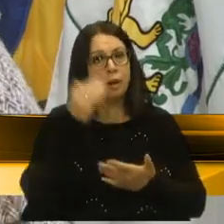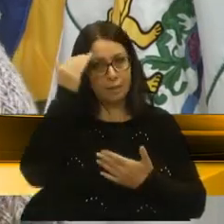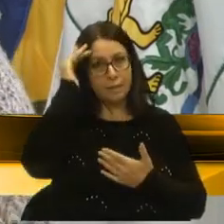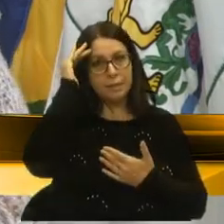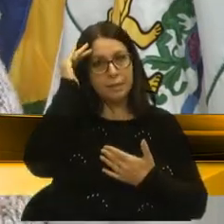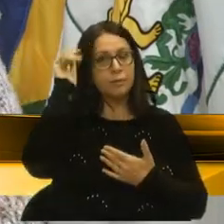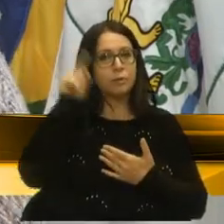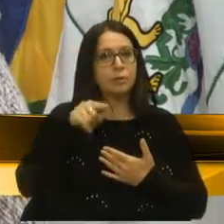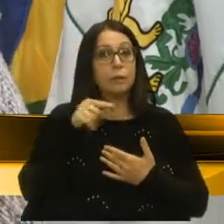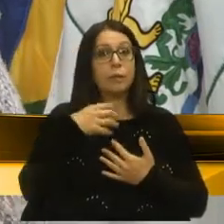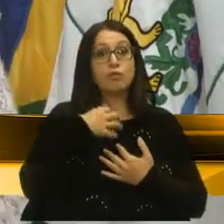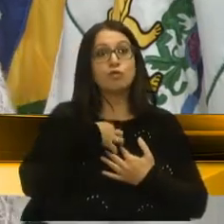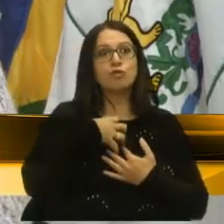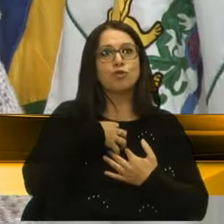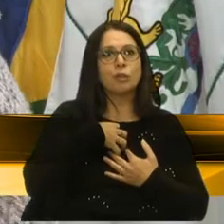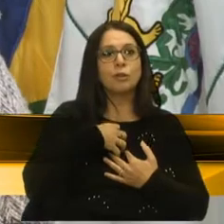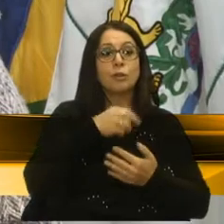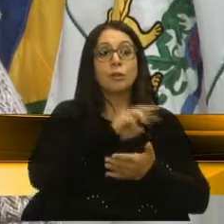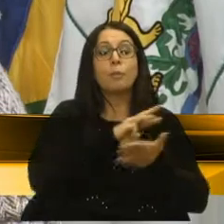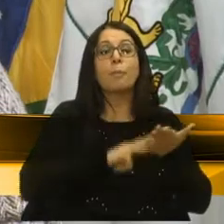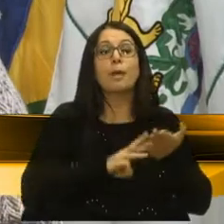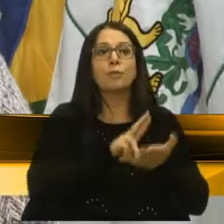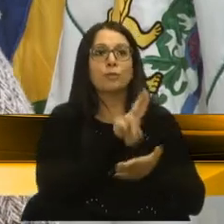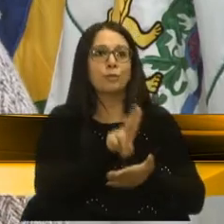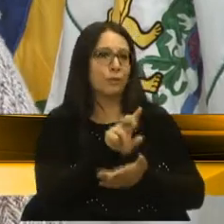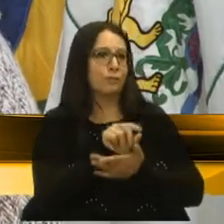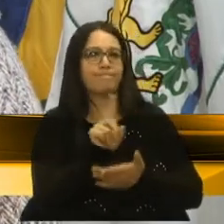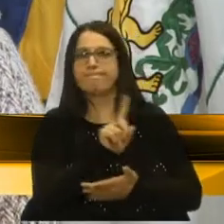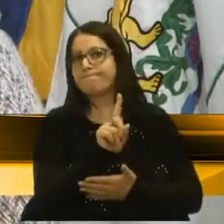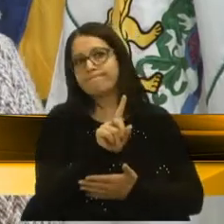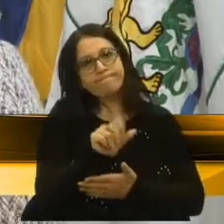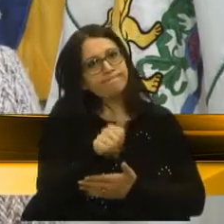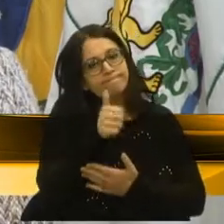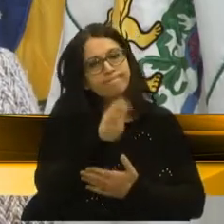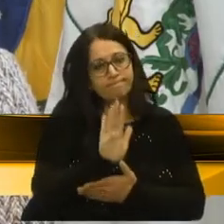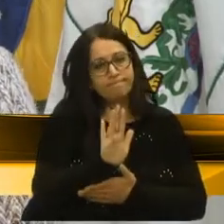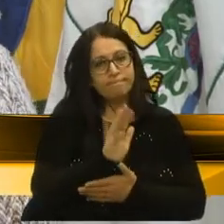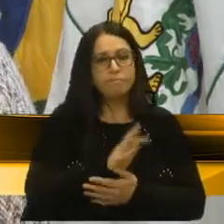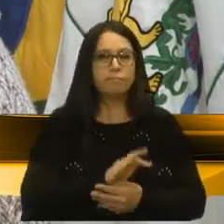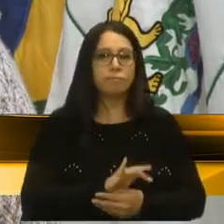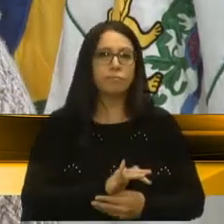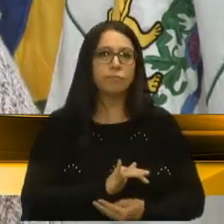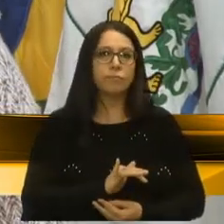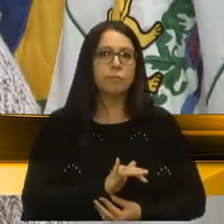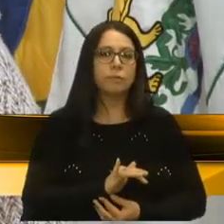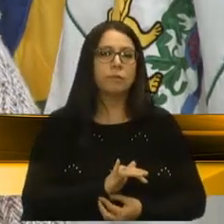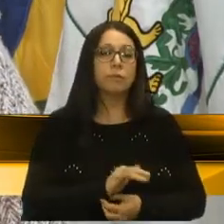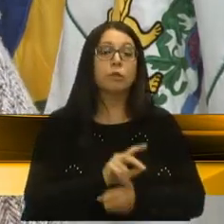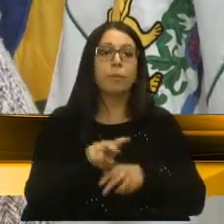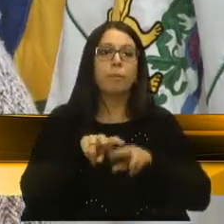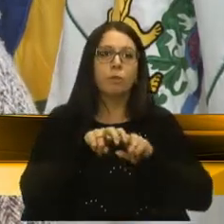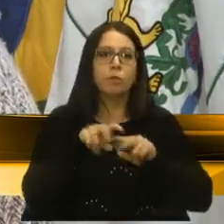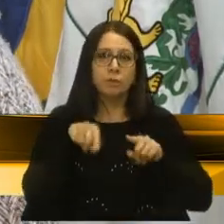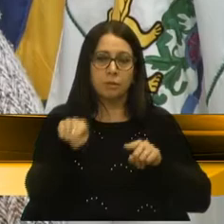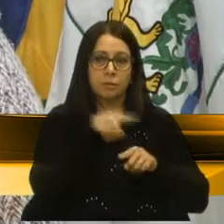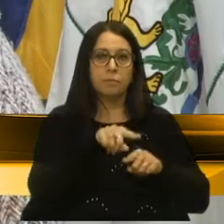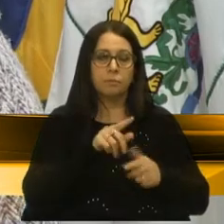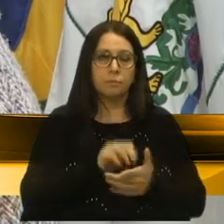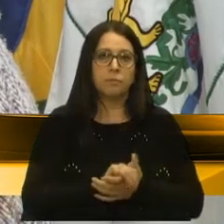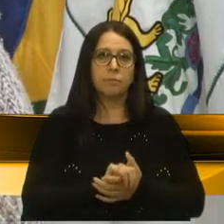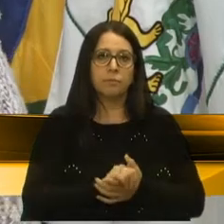que a forma e o método que está sendo feito não é o método mais adequado. Então, por isso, eu quero aqui